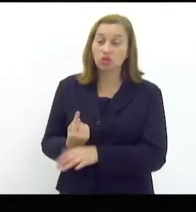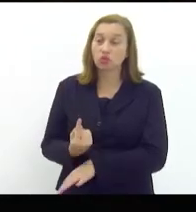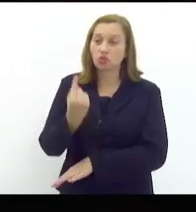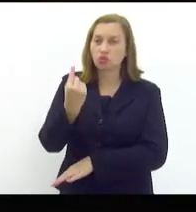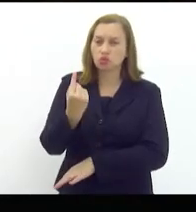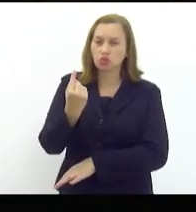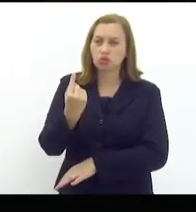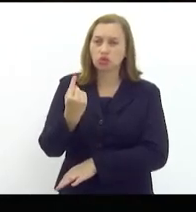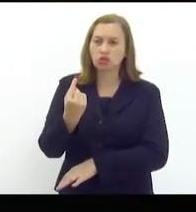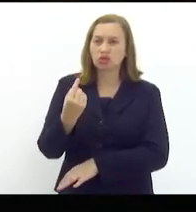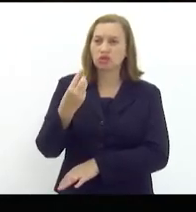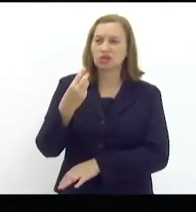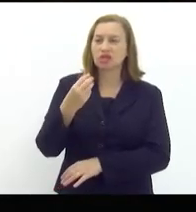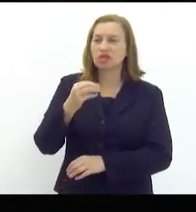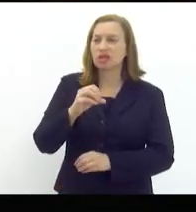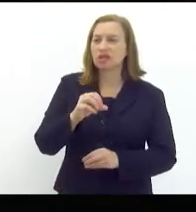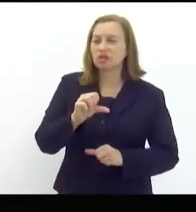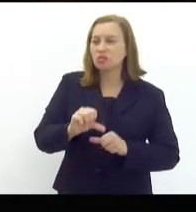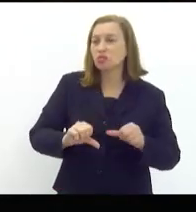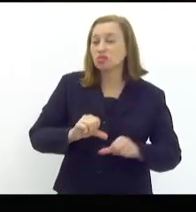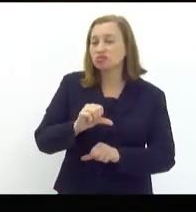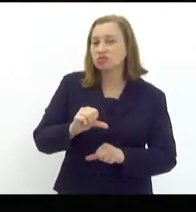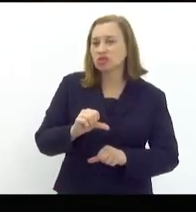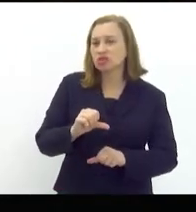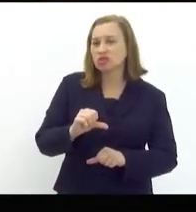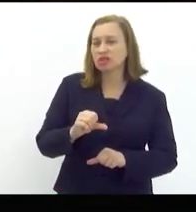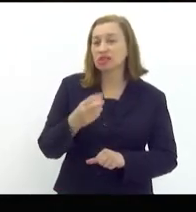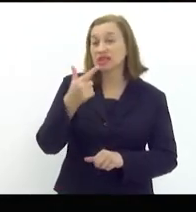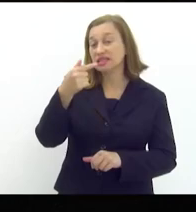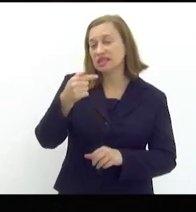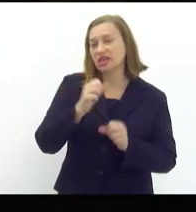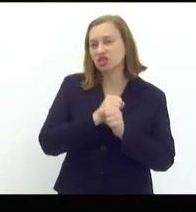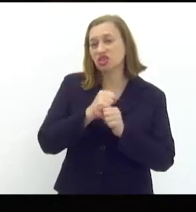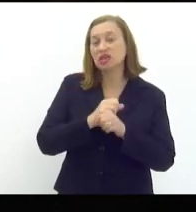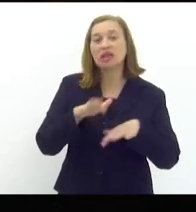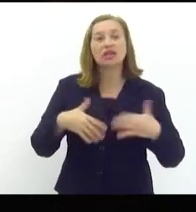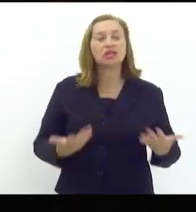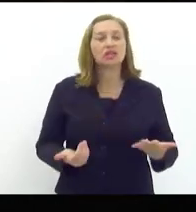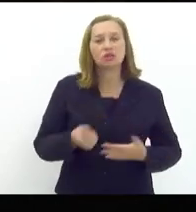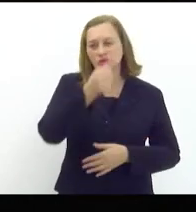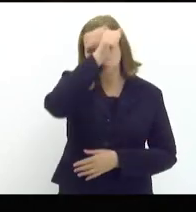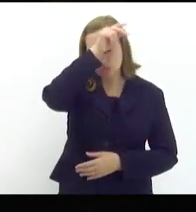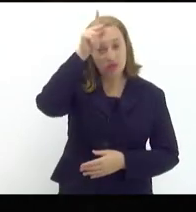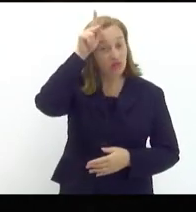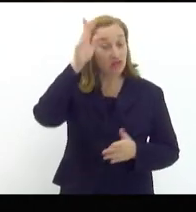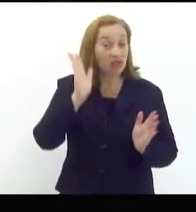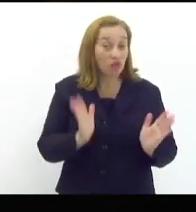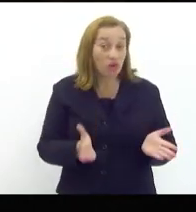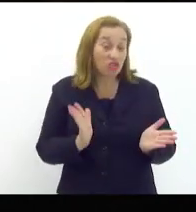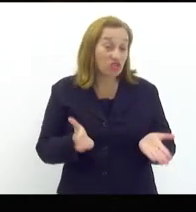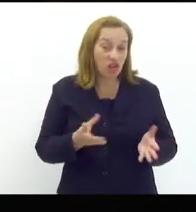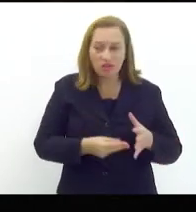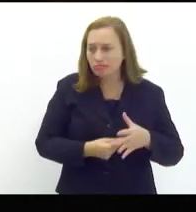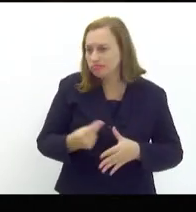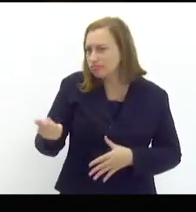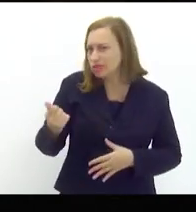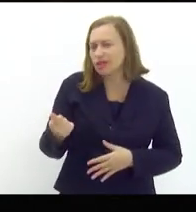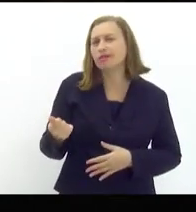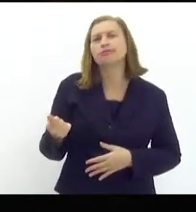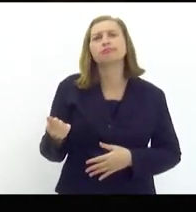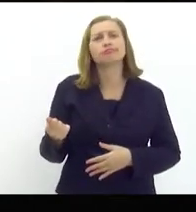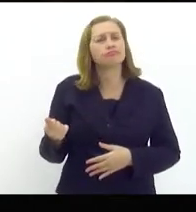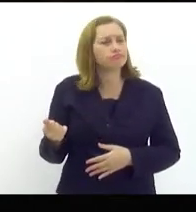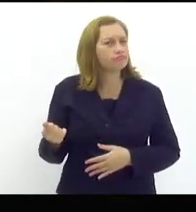transição em sete anos Então os prefeitos atuais já grande parte